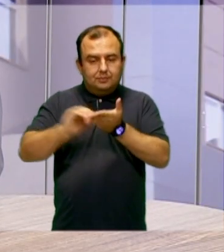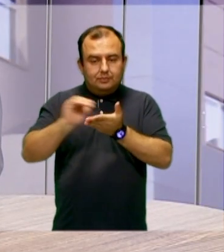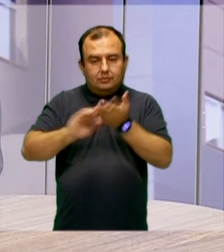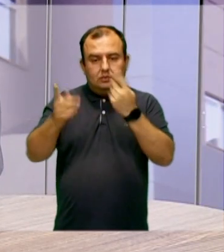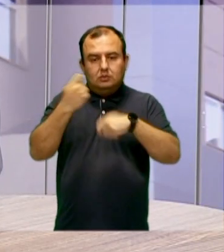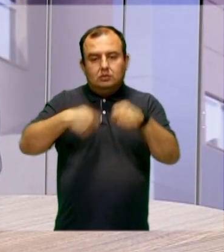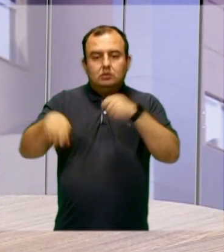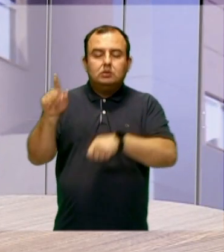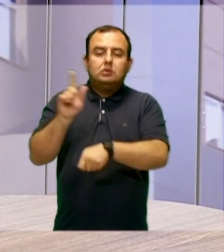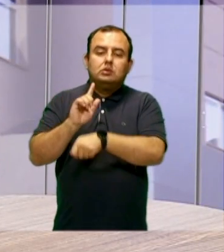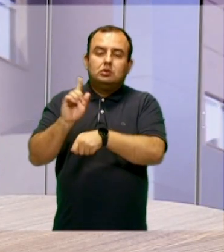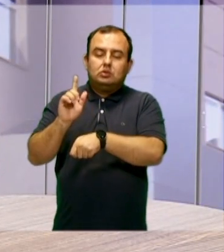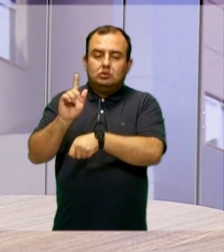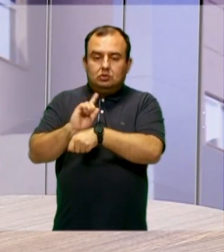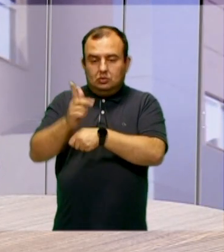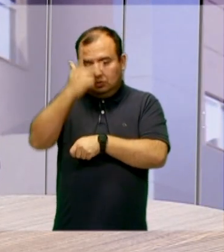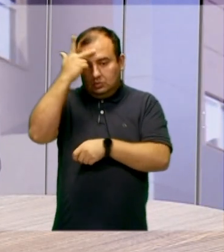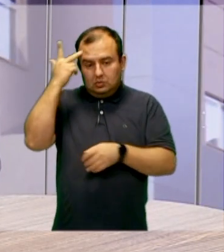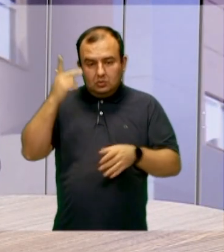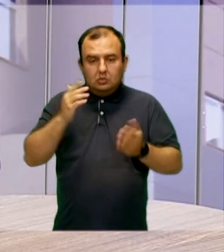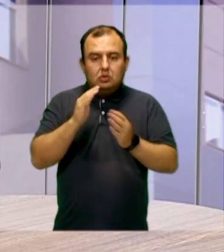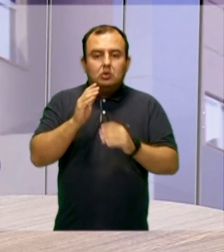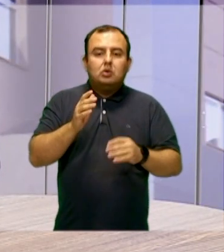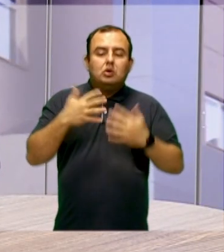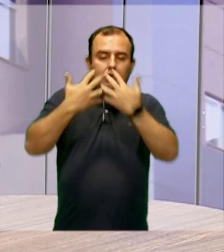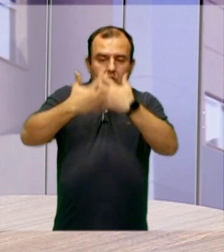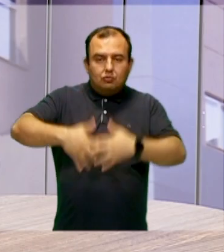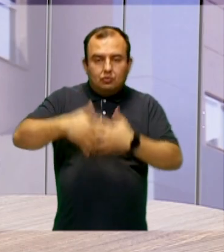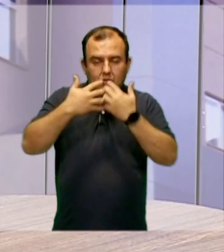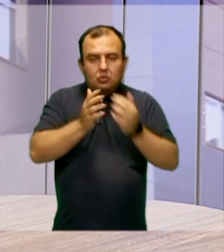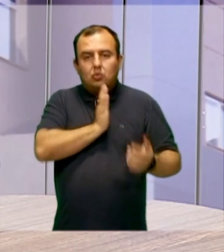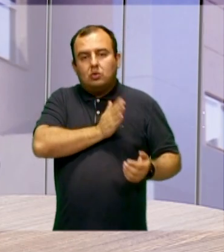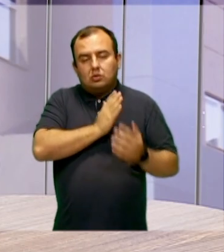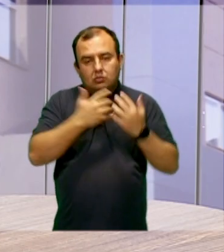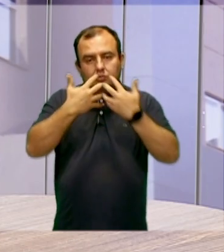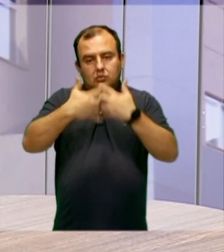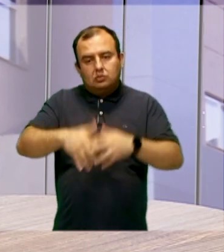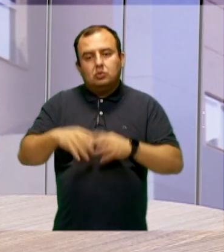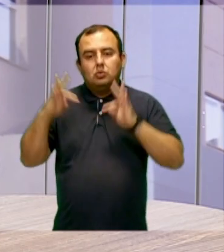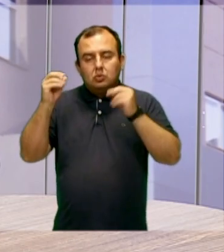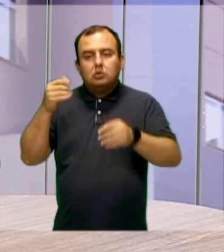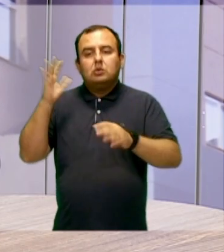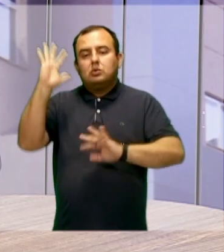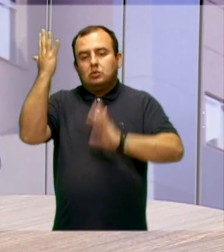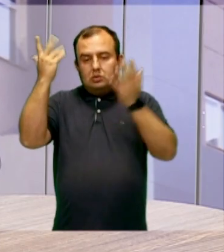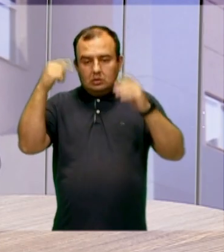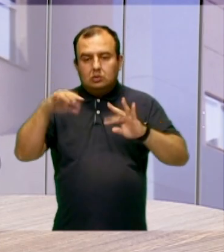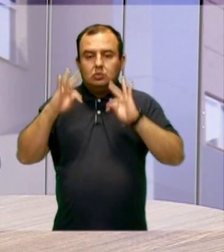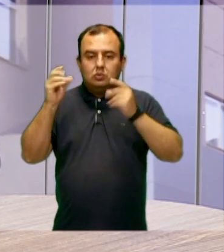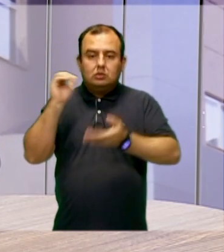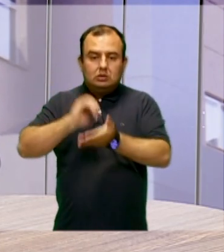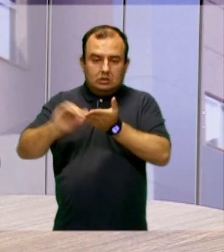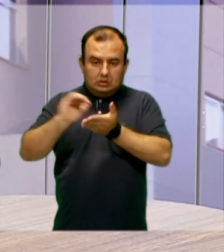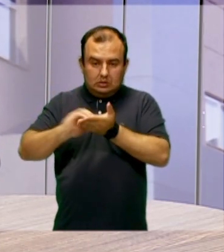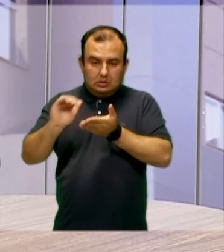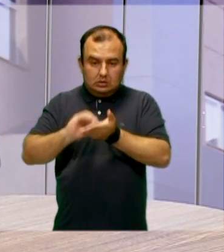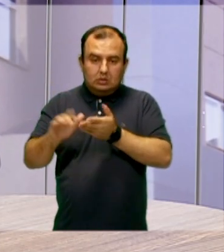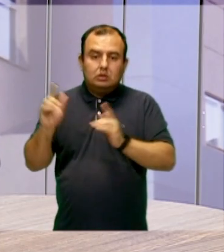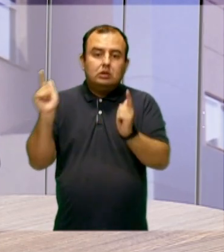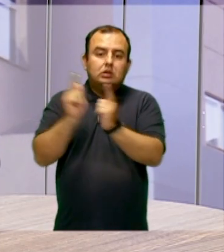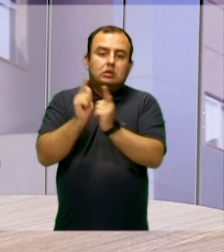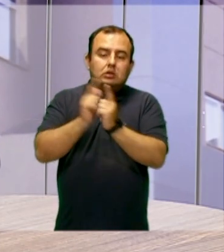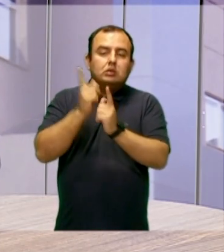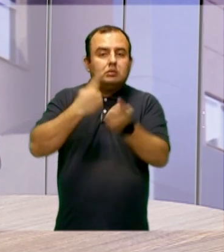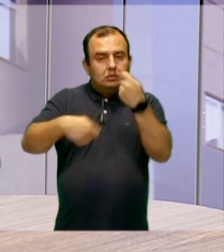Gestão de Pessoas é o coração ali do nosso paço municipal, sabe? Porque tudo acaba passando por ali. Todas as secretarias, de alguma forma, elas são atendidas